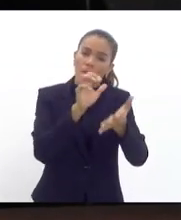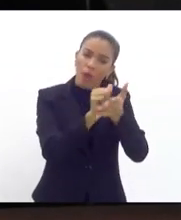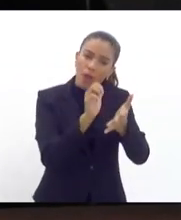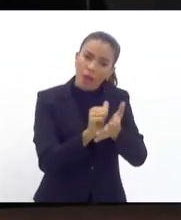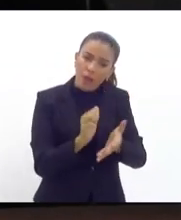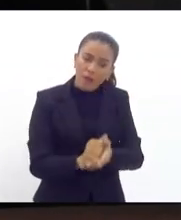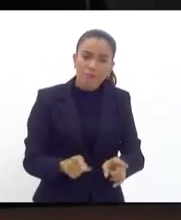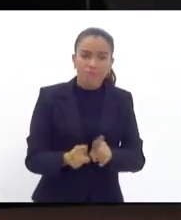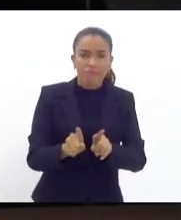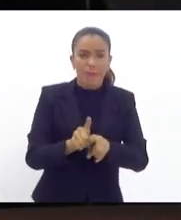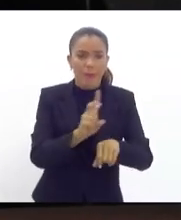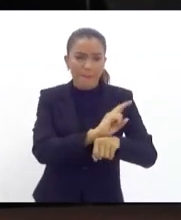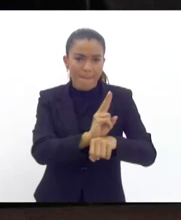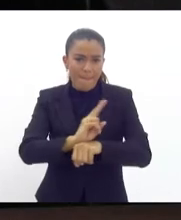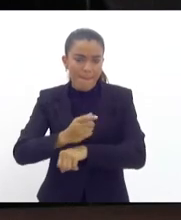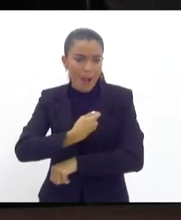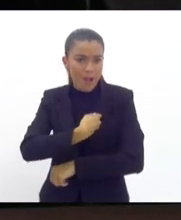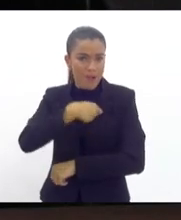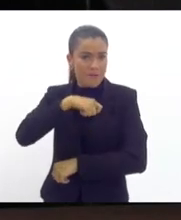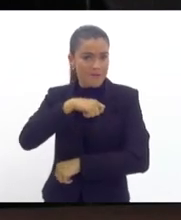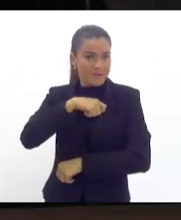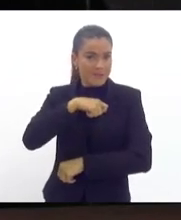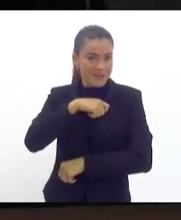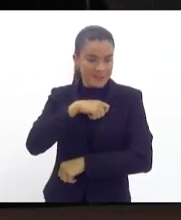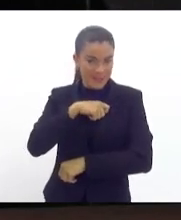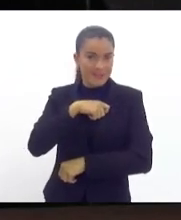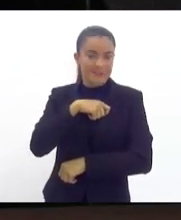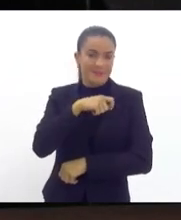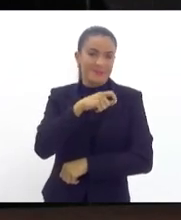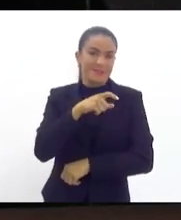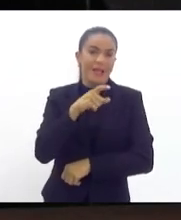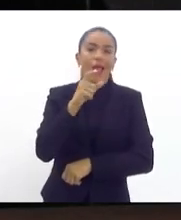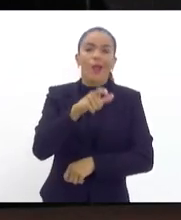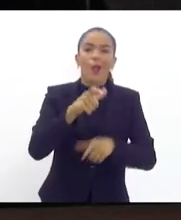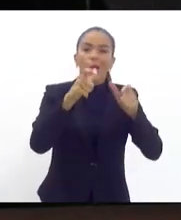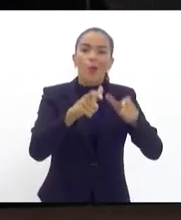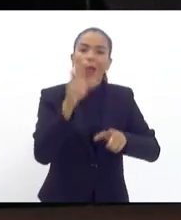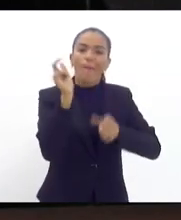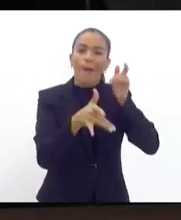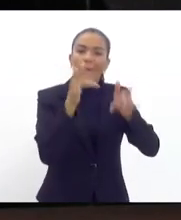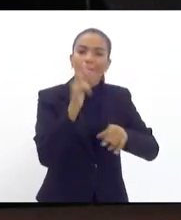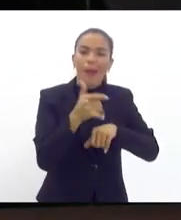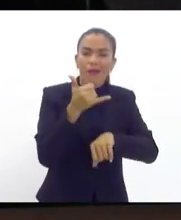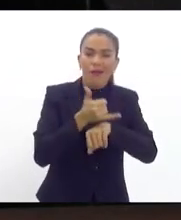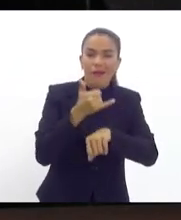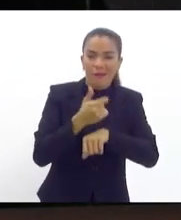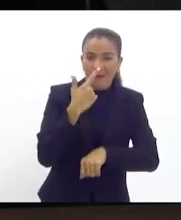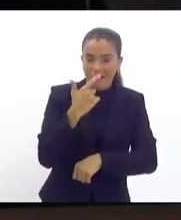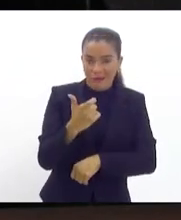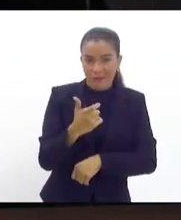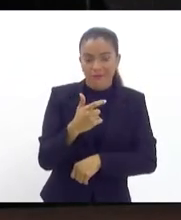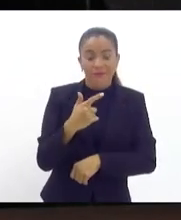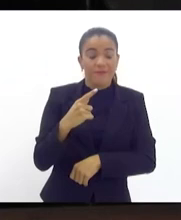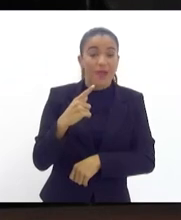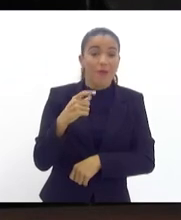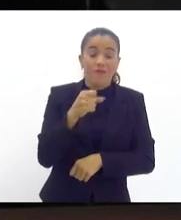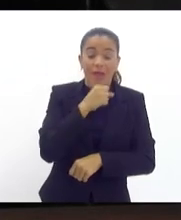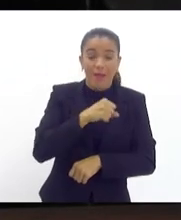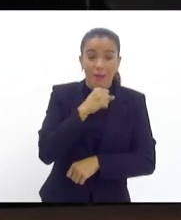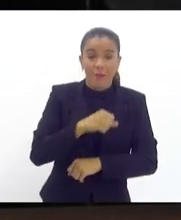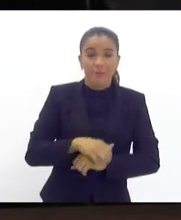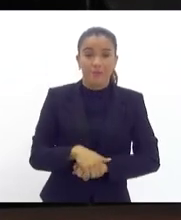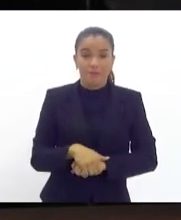e fiscalizasse também esses ferros velhos a segunda lei estende para delegacia de serviços